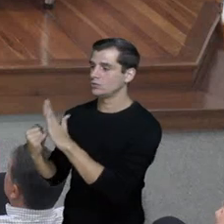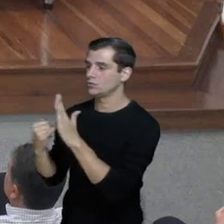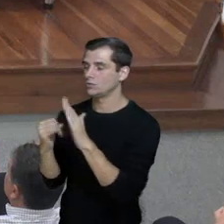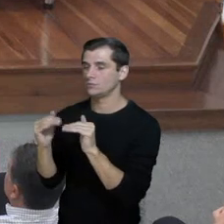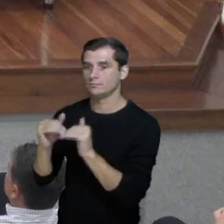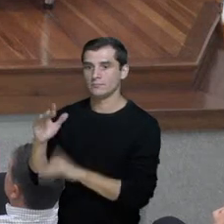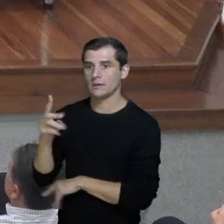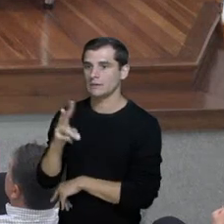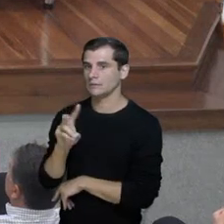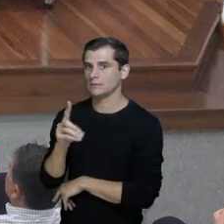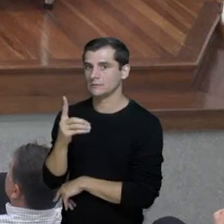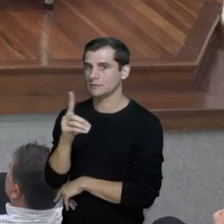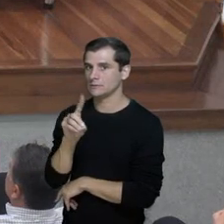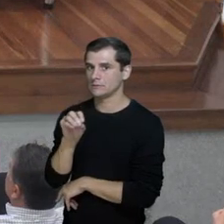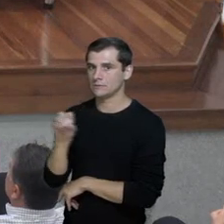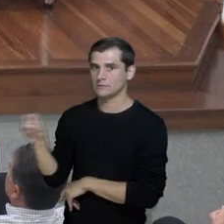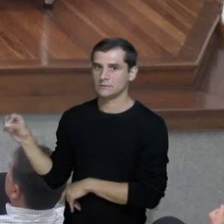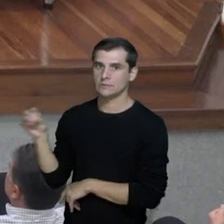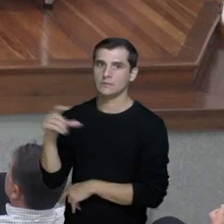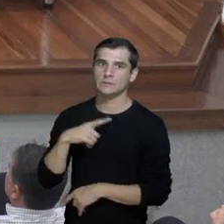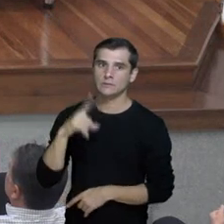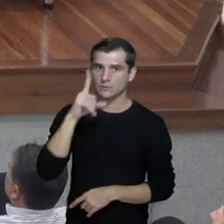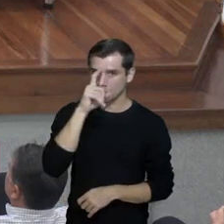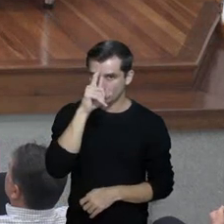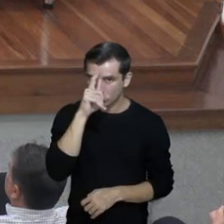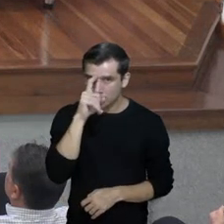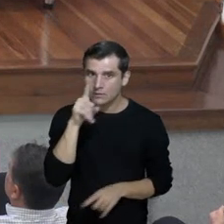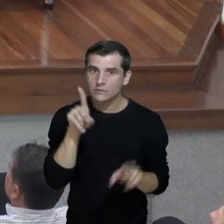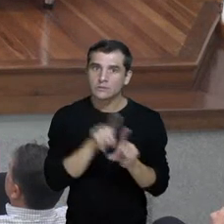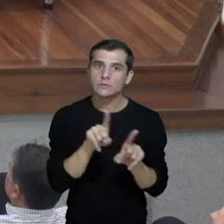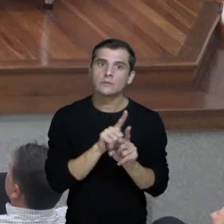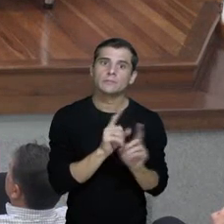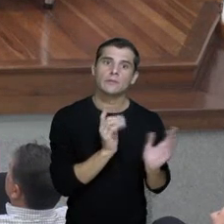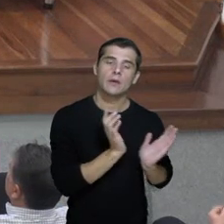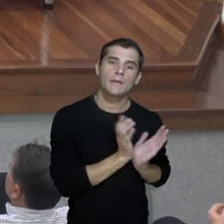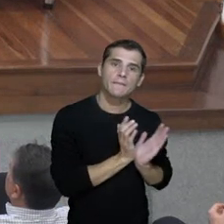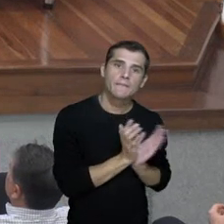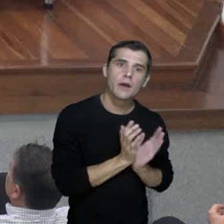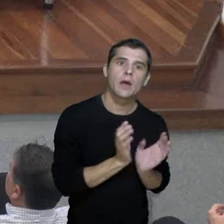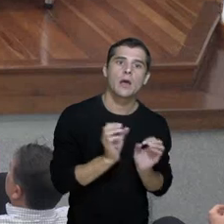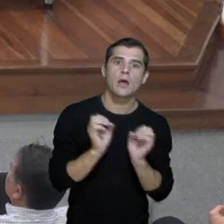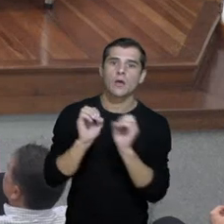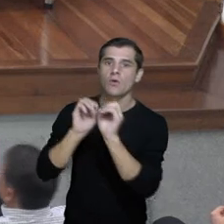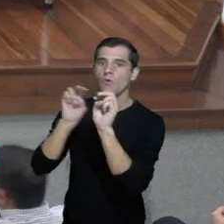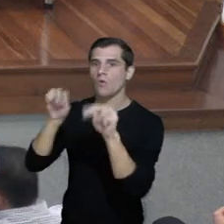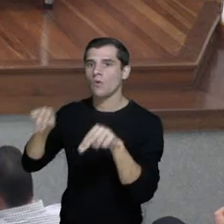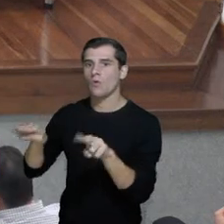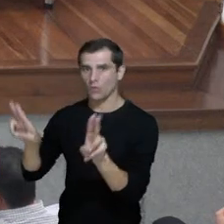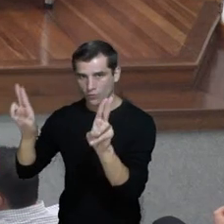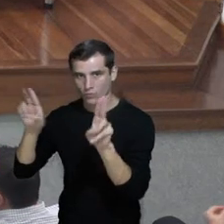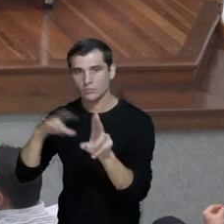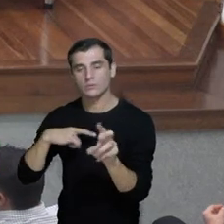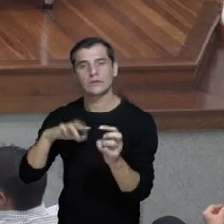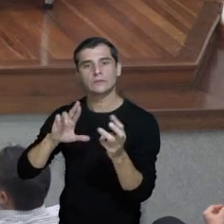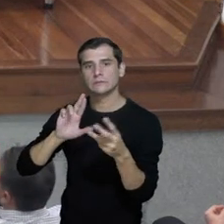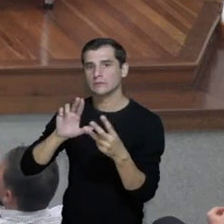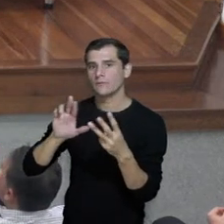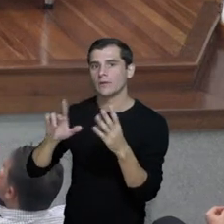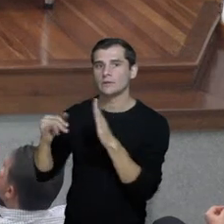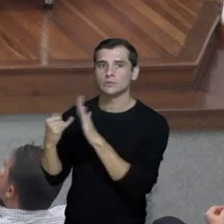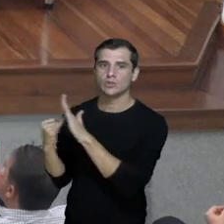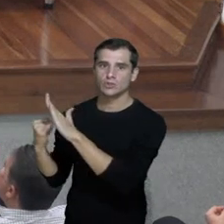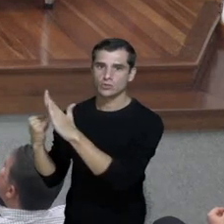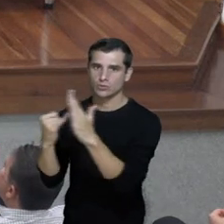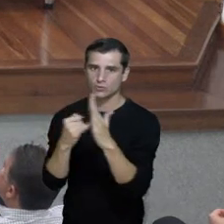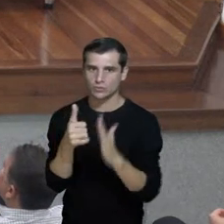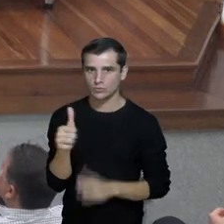ONGs entre hospitais coisas para pai para ONU para muitos institutos sempre do doando 100%